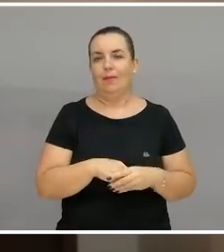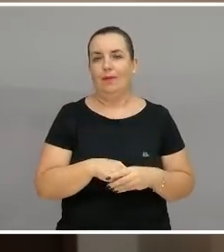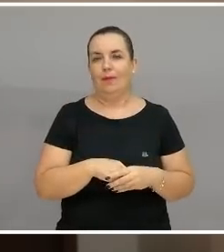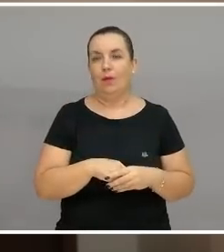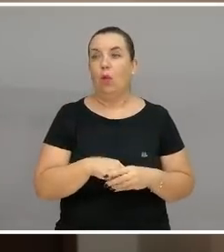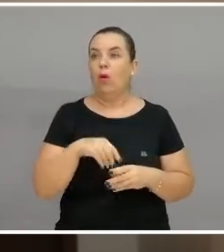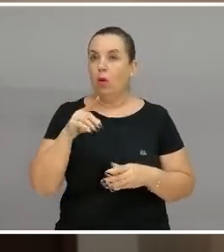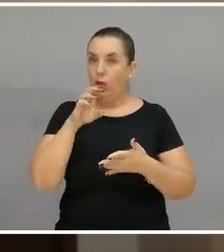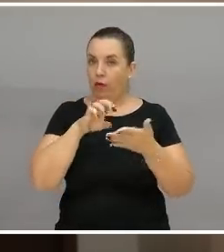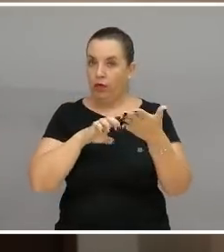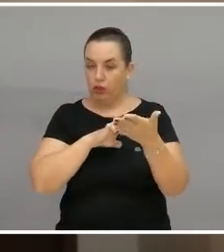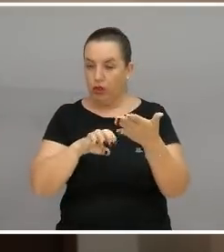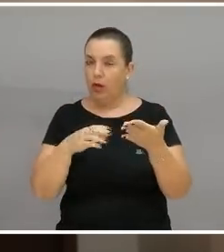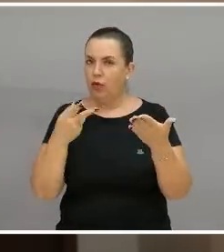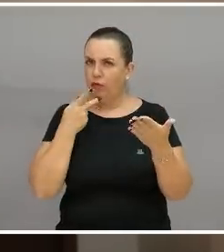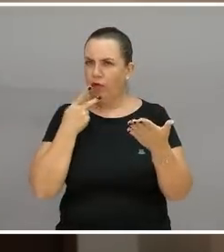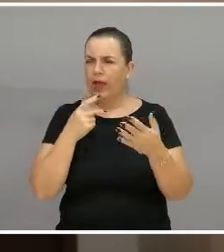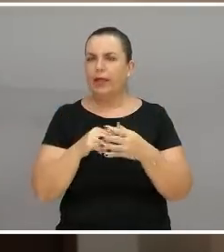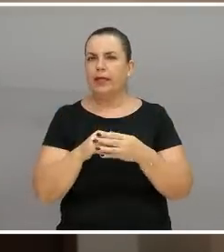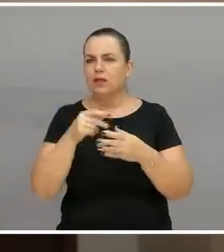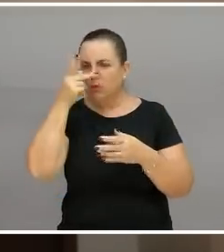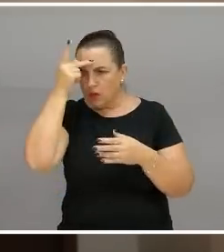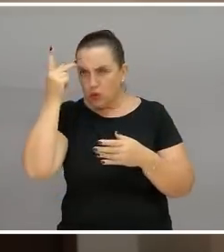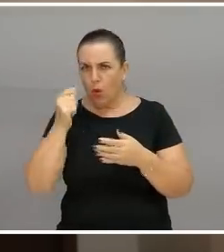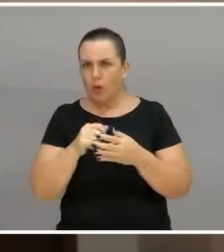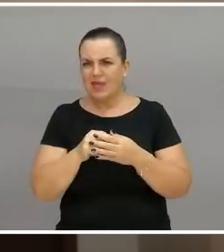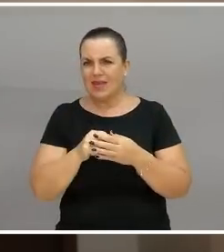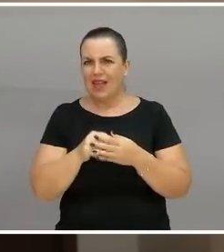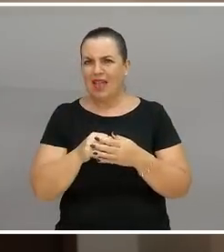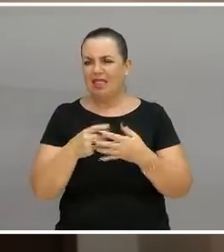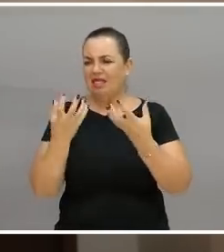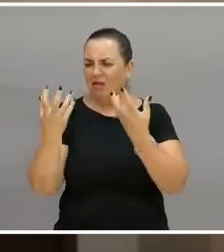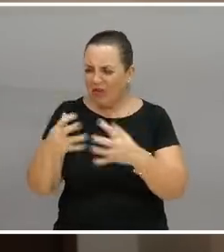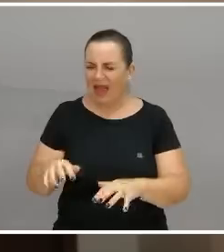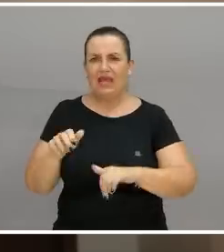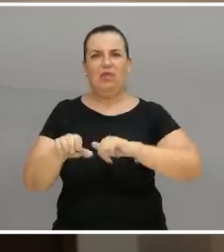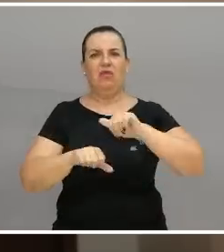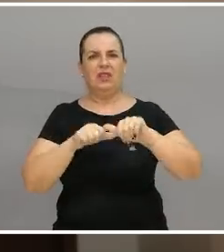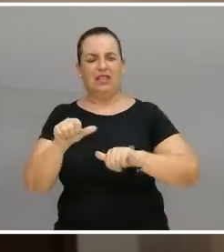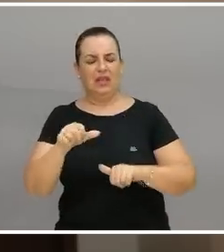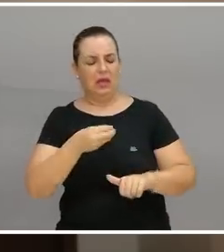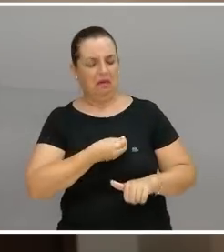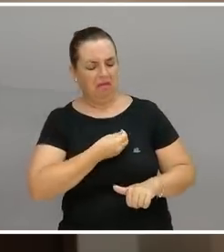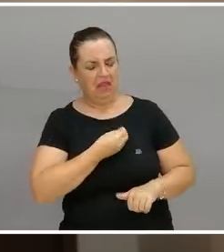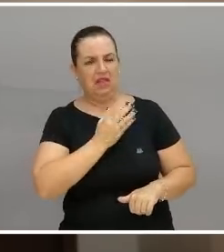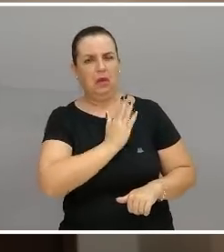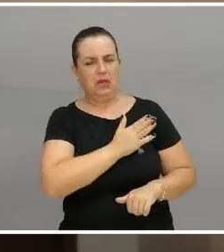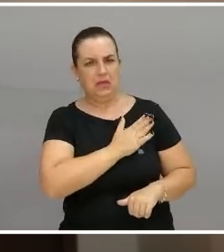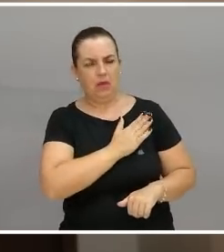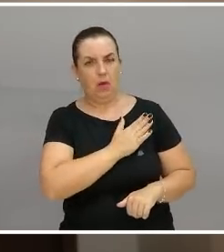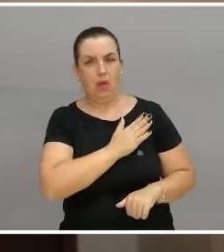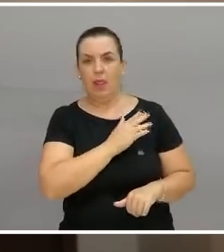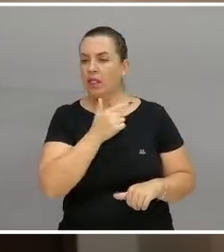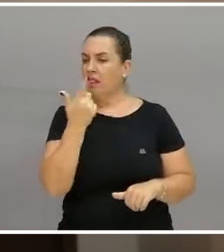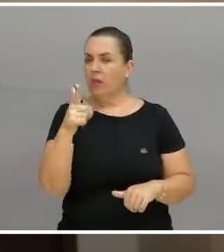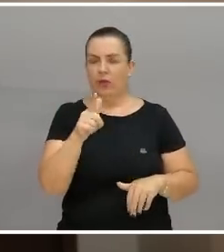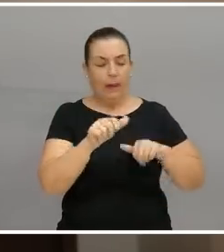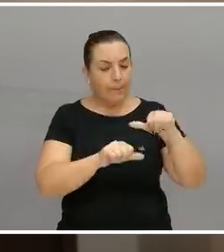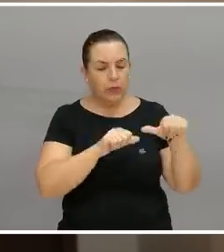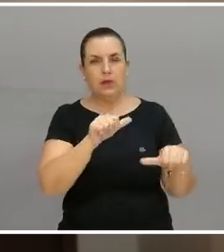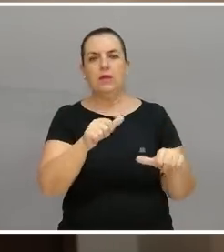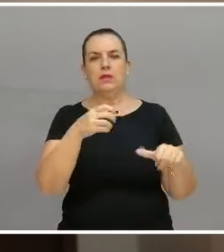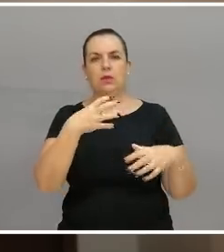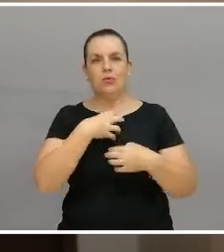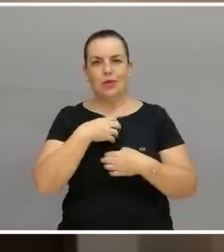Jesus, não querem se converter, não há mudança de atitude, não há mudança na forma de